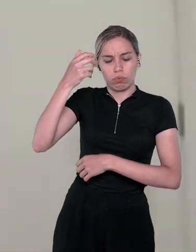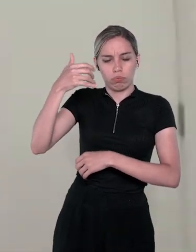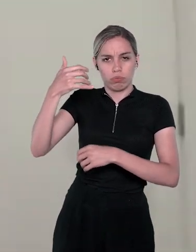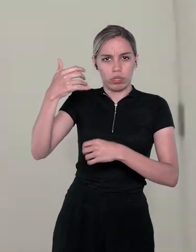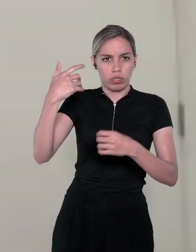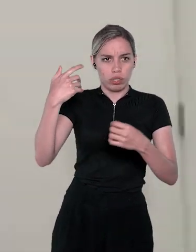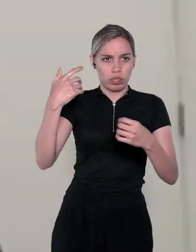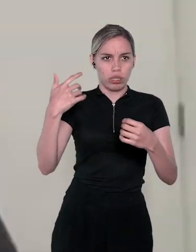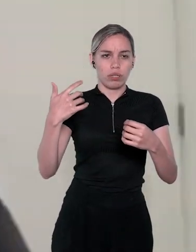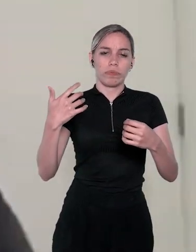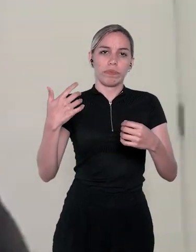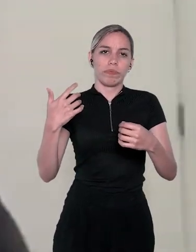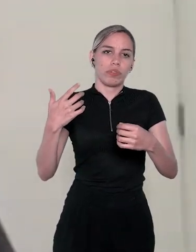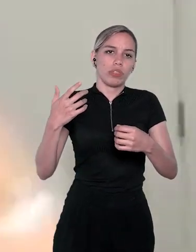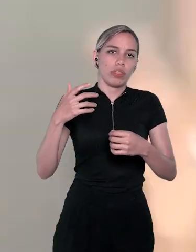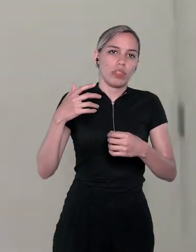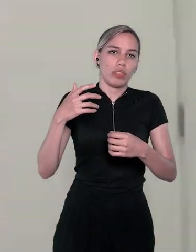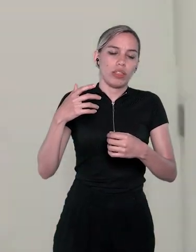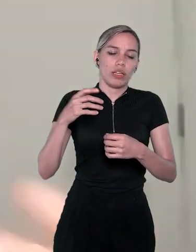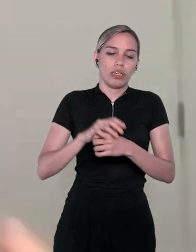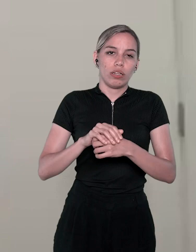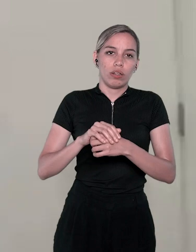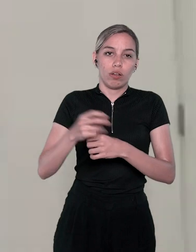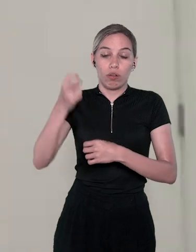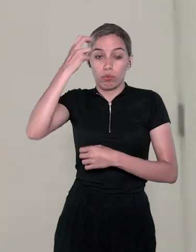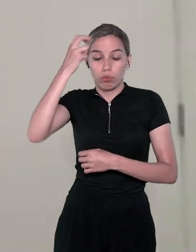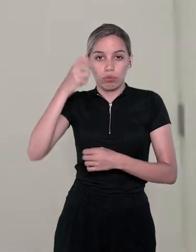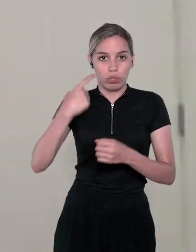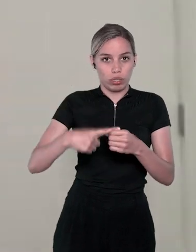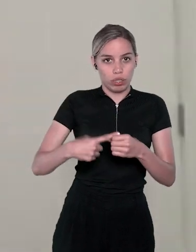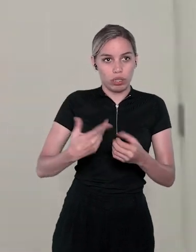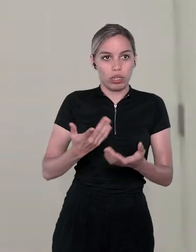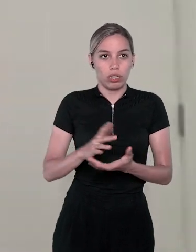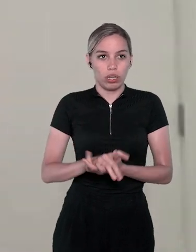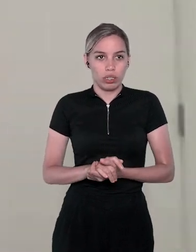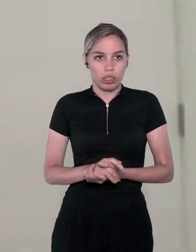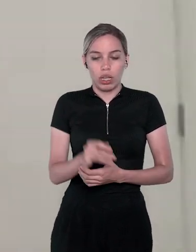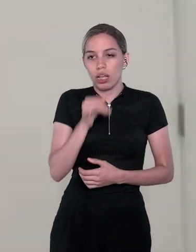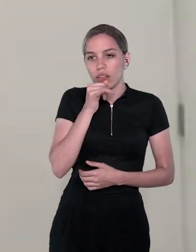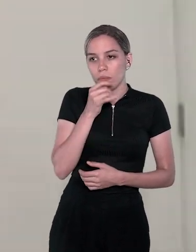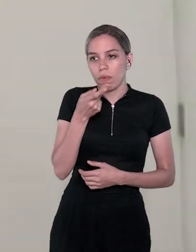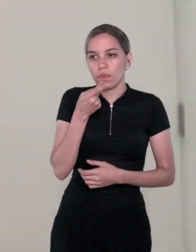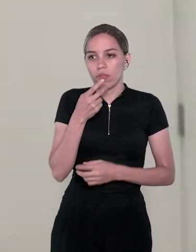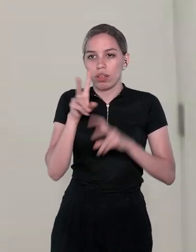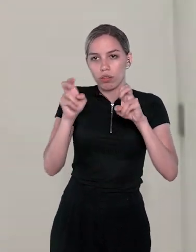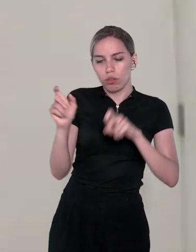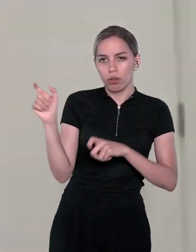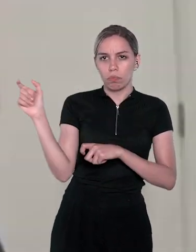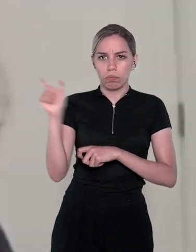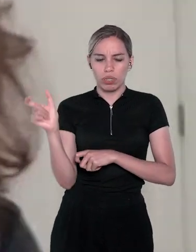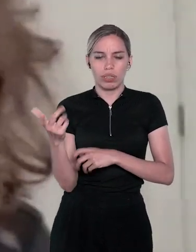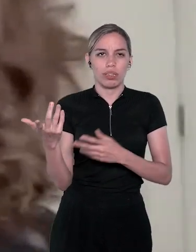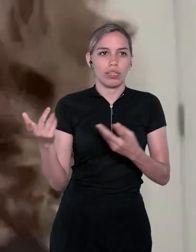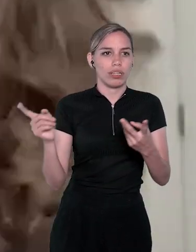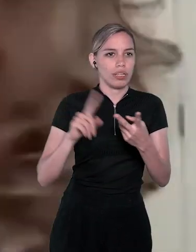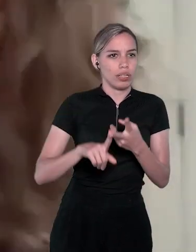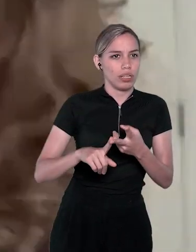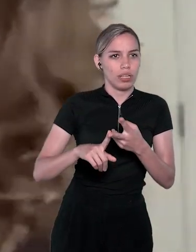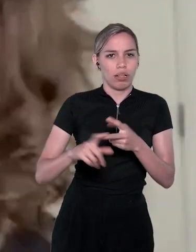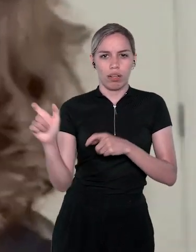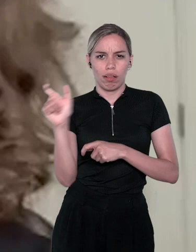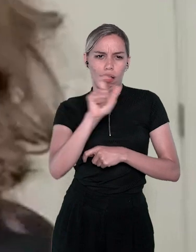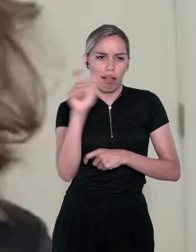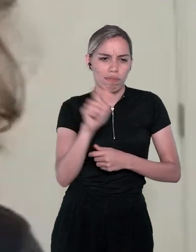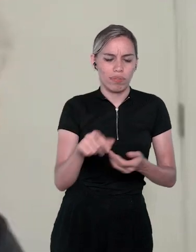texto. O slam, o grafite, essa ideia de você poder gritar e ter que